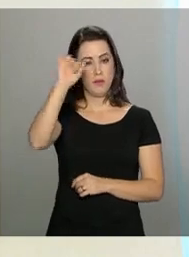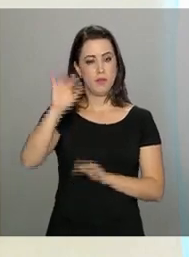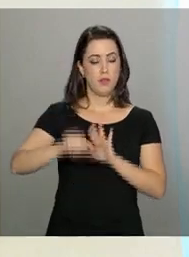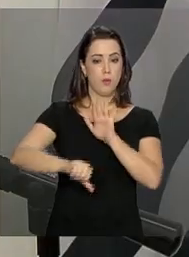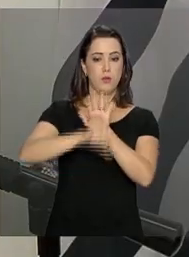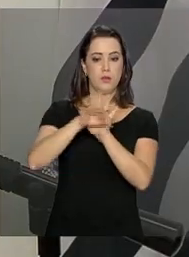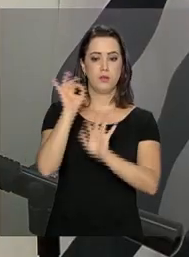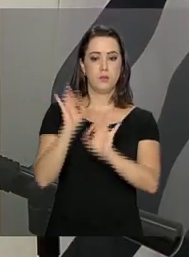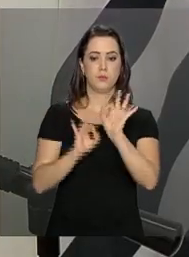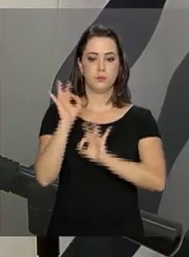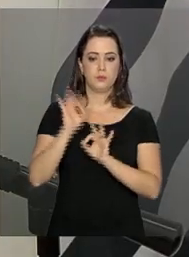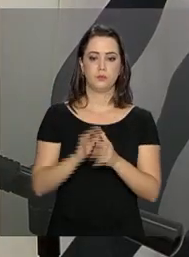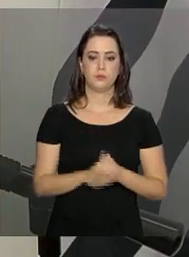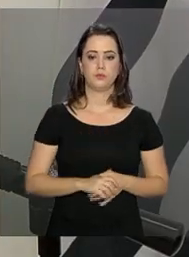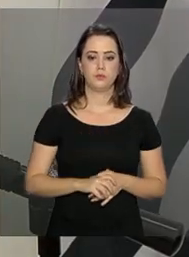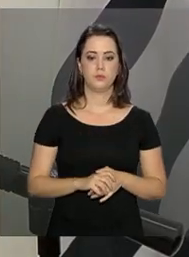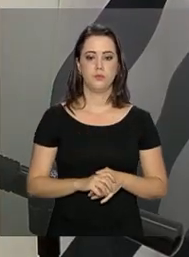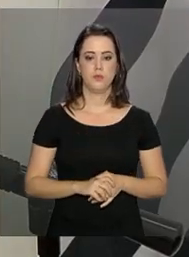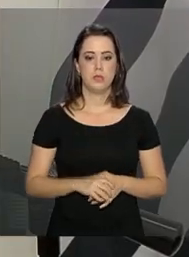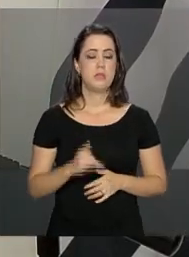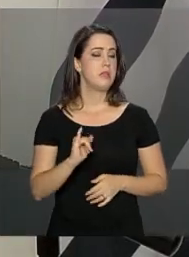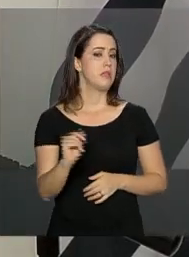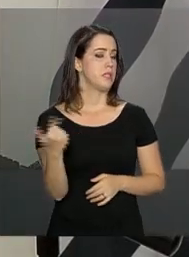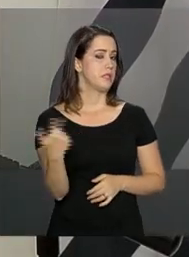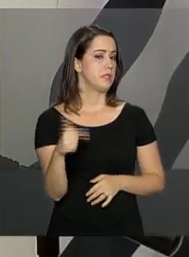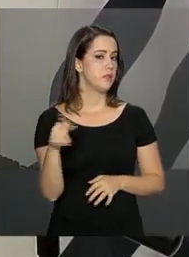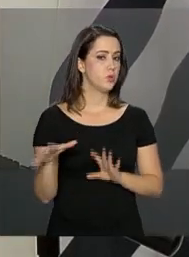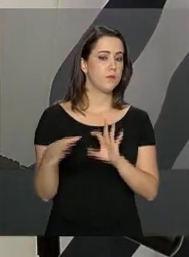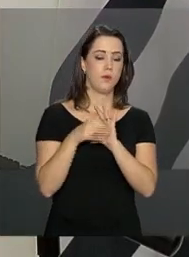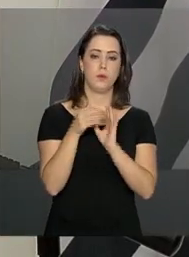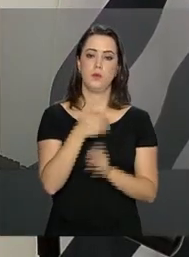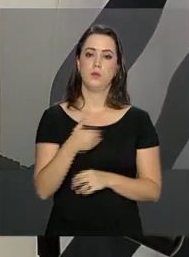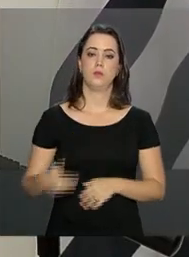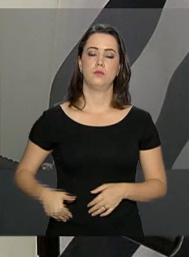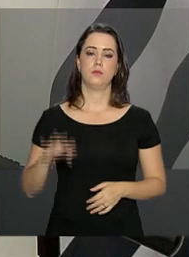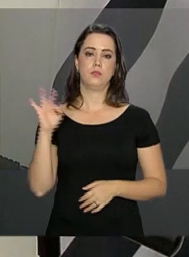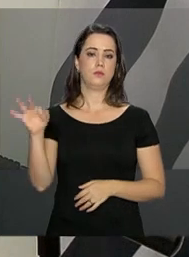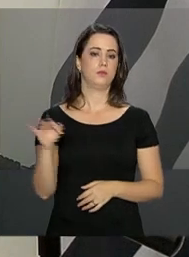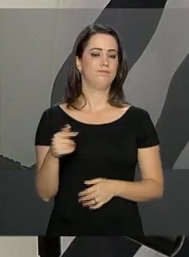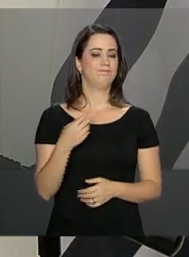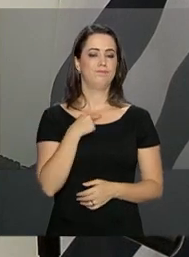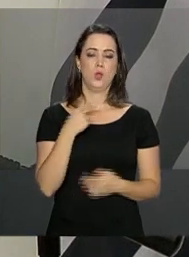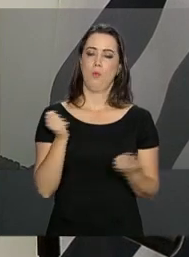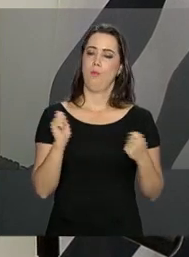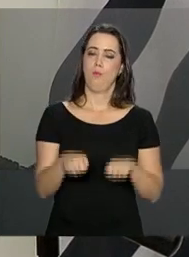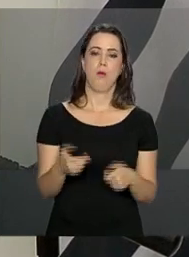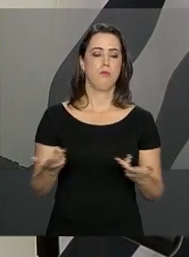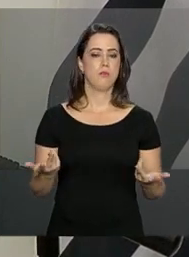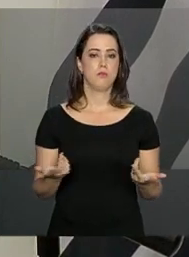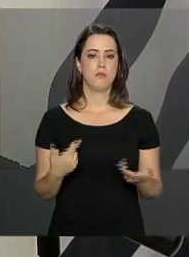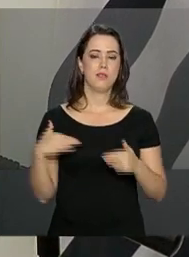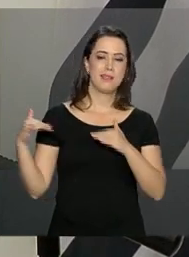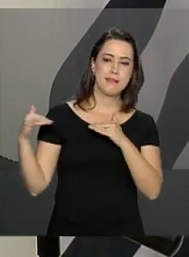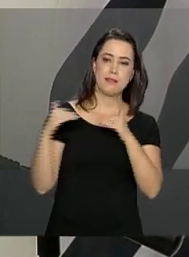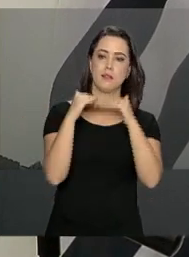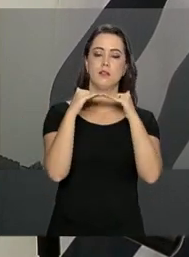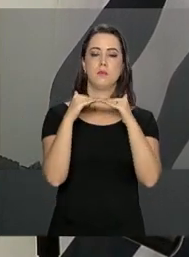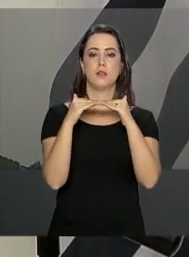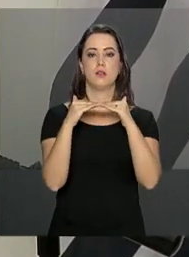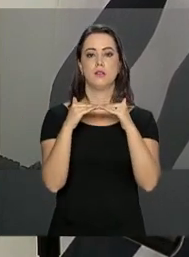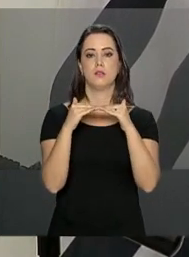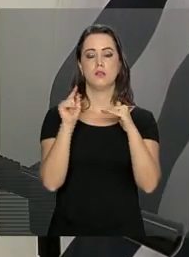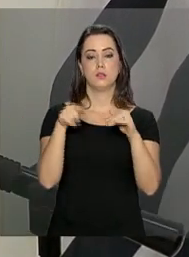organizado sem a união sem o governo federal não é possível equilibrar pelo